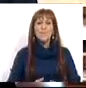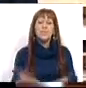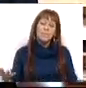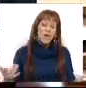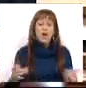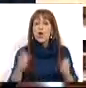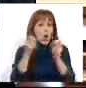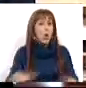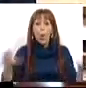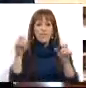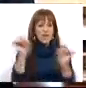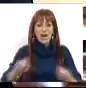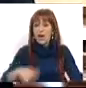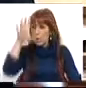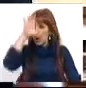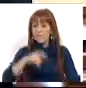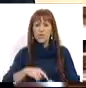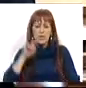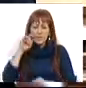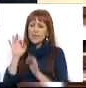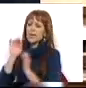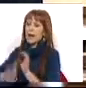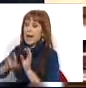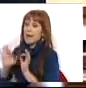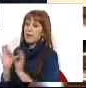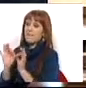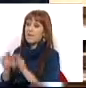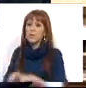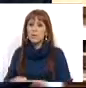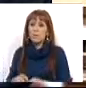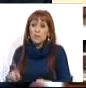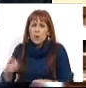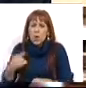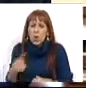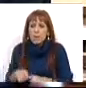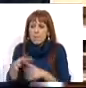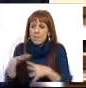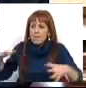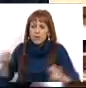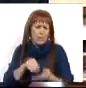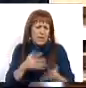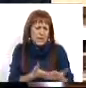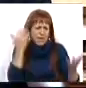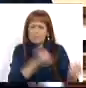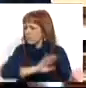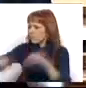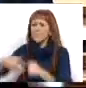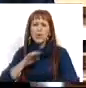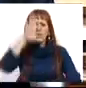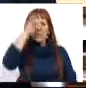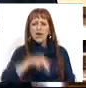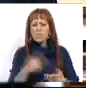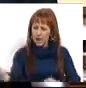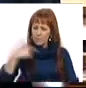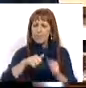De resto, não é novidade para ninguém. O Governo protege os mais ricos, nem que para isso tenha de multiplicar a pobreza. Ó, Sr. Ministro, eu espero